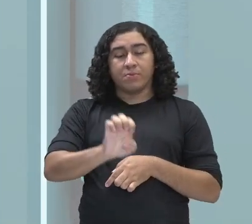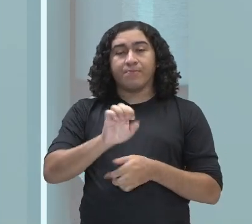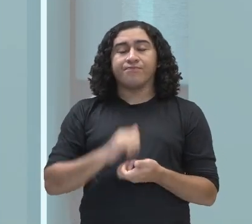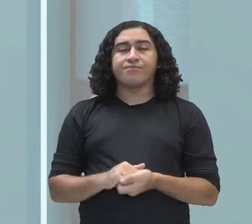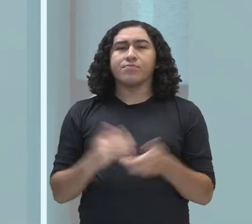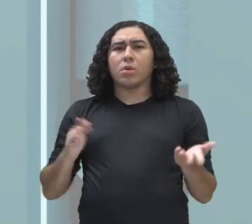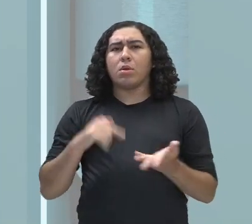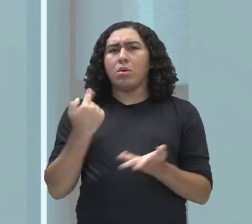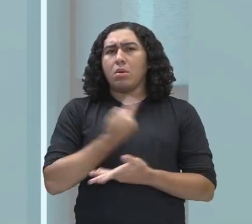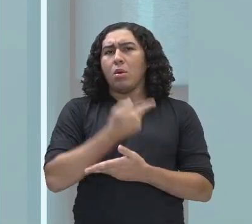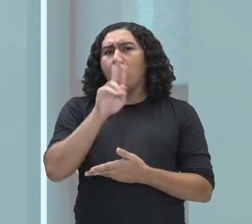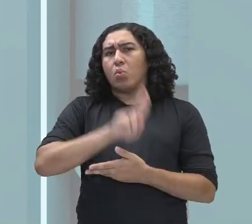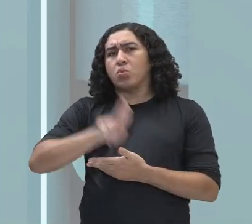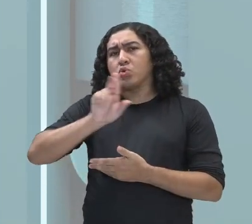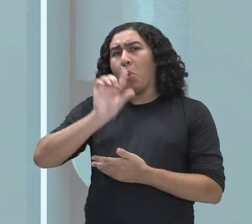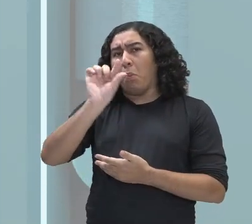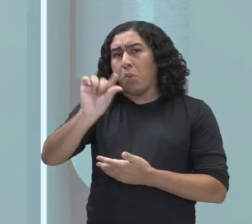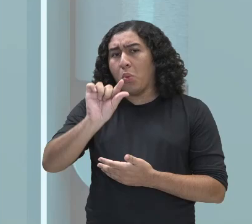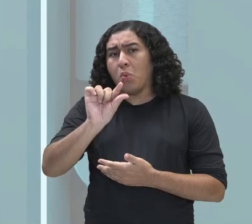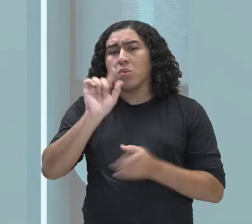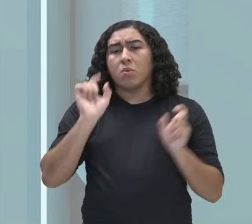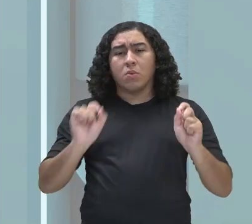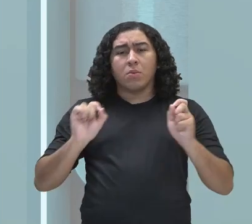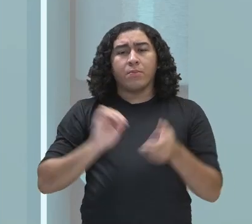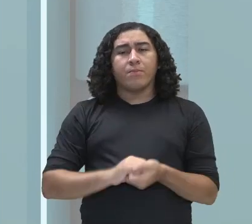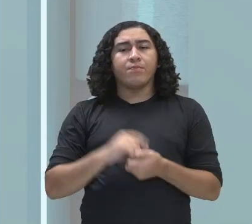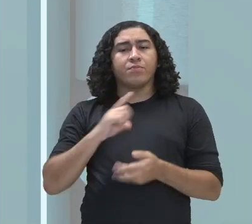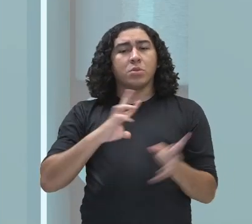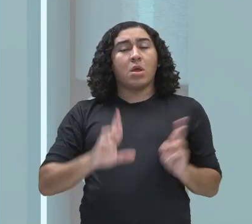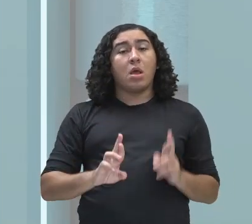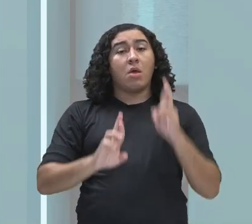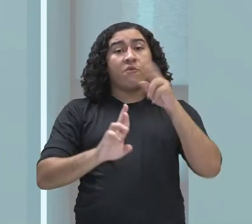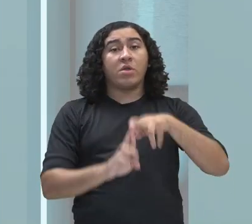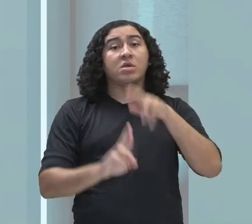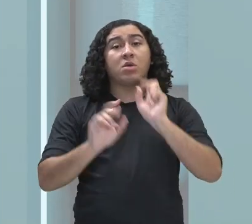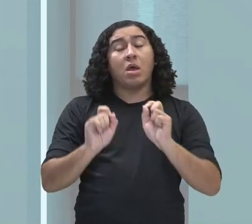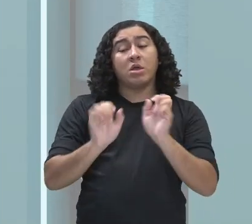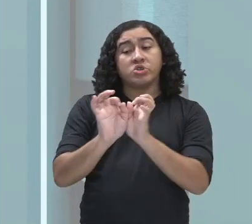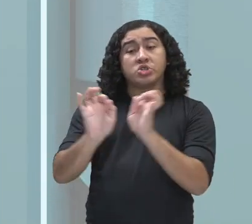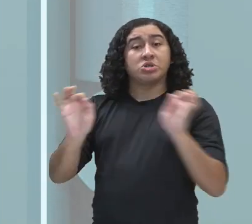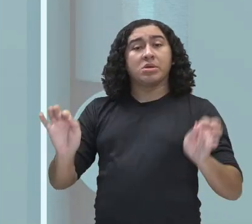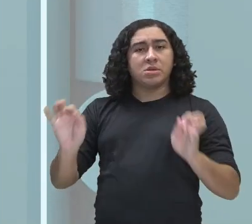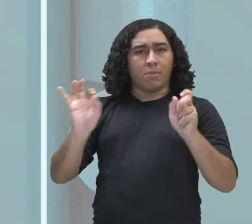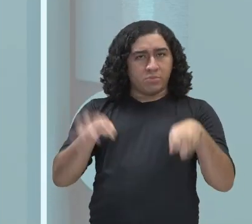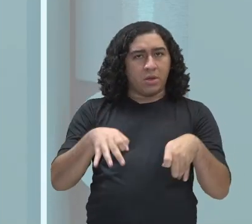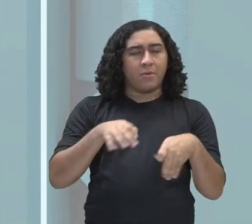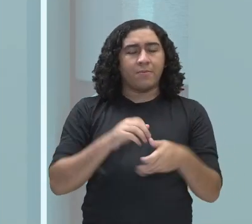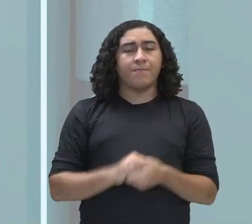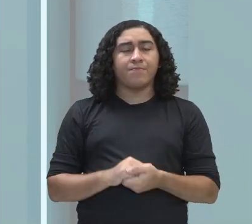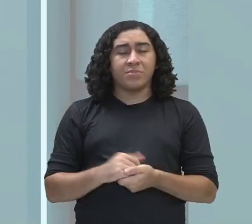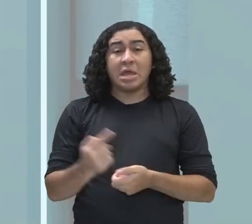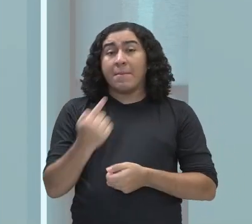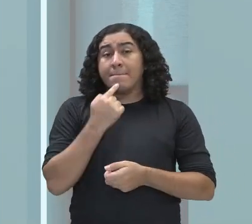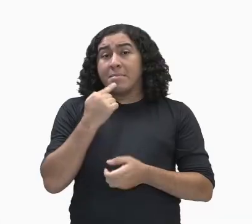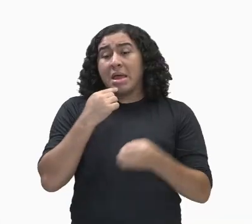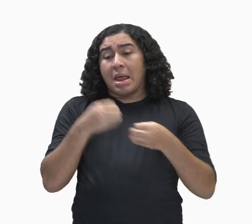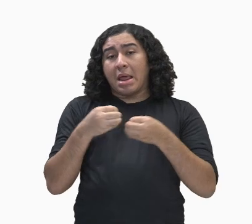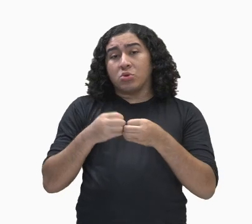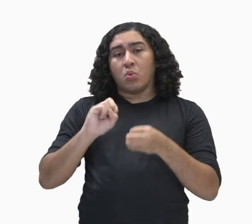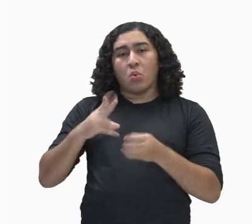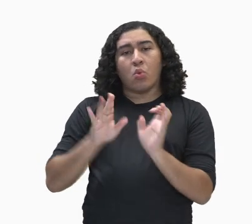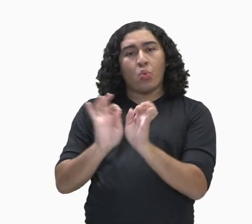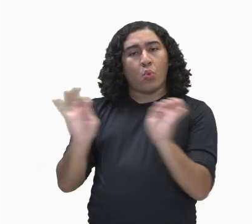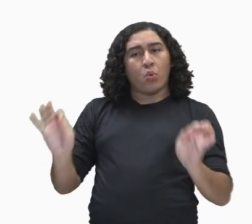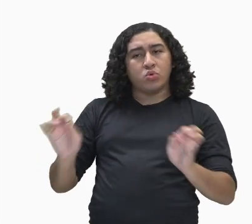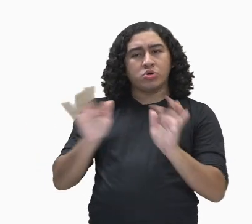aplicar um pouquinho utilizando a referência como a distância, né? A distância ou a proximidade. Acompanhe comigo aqui